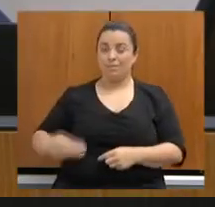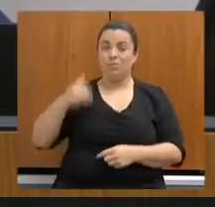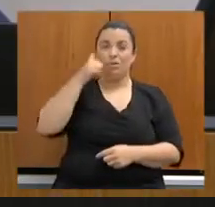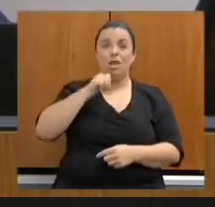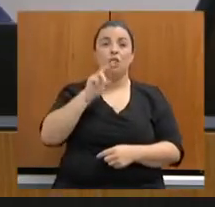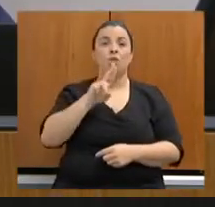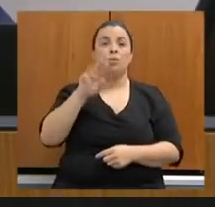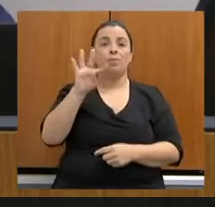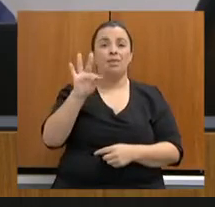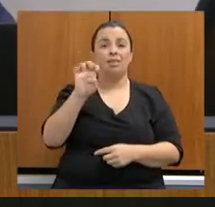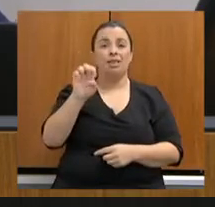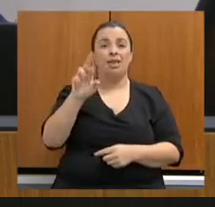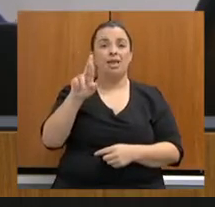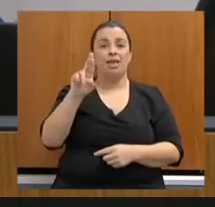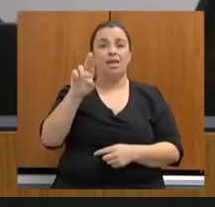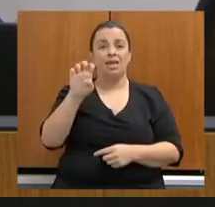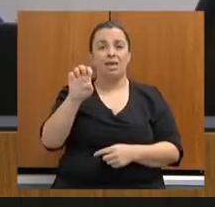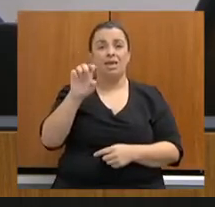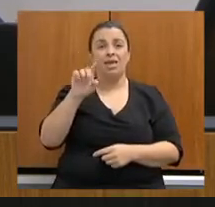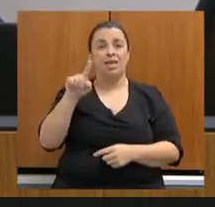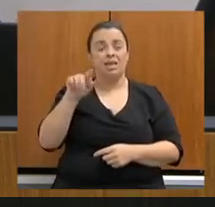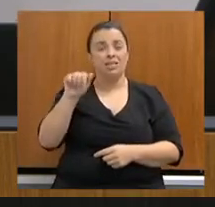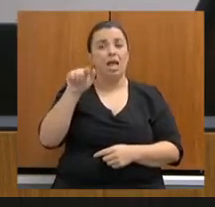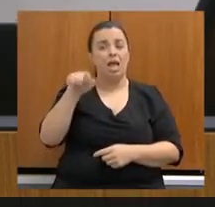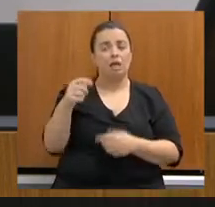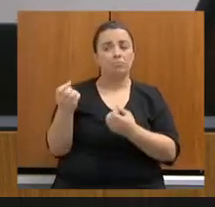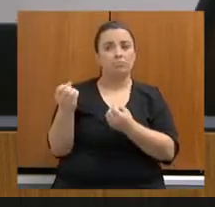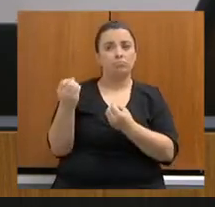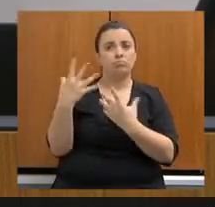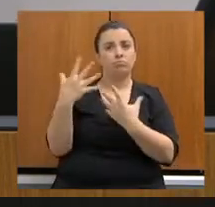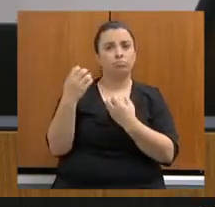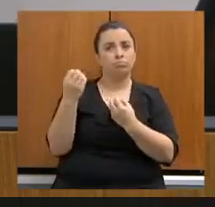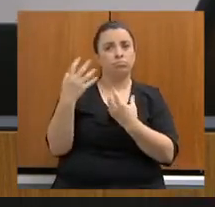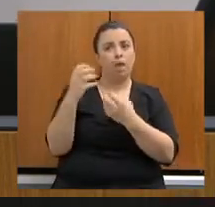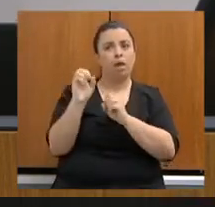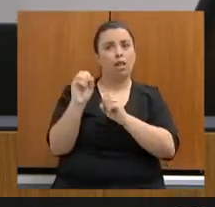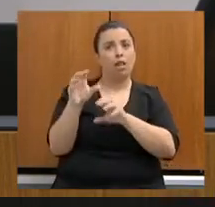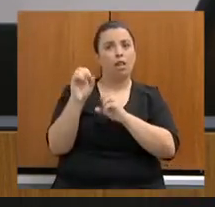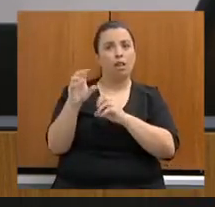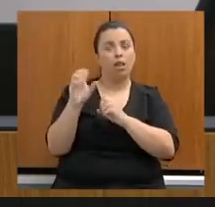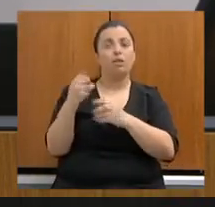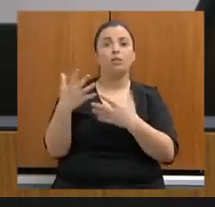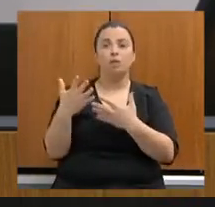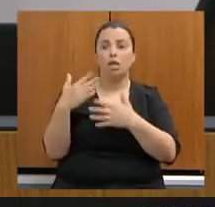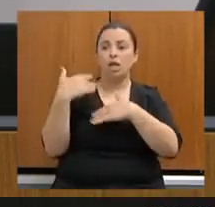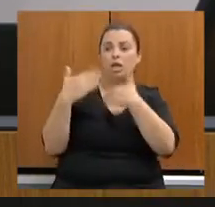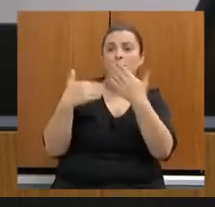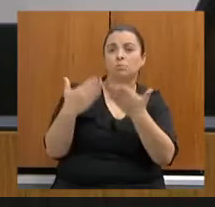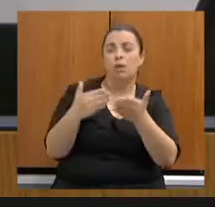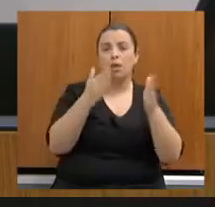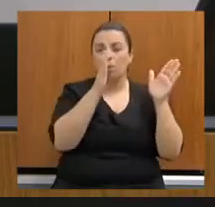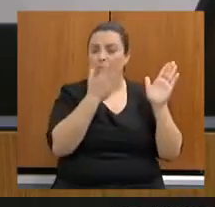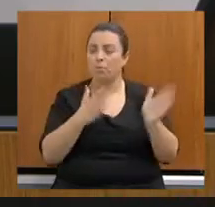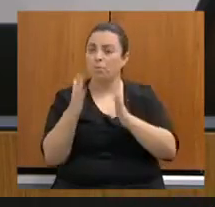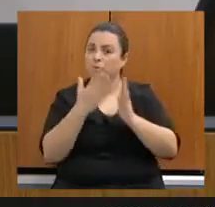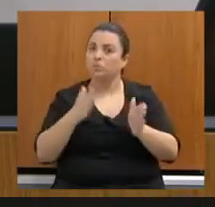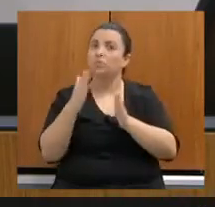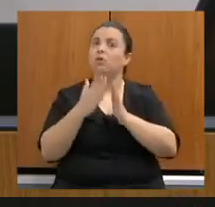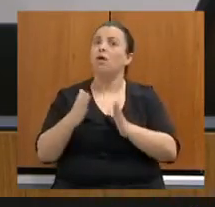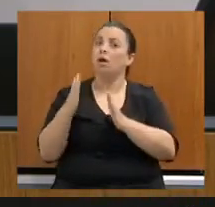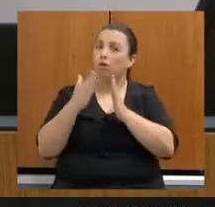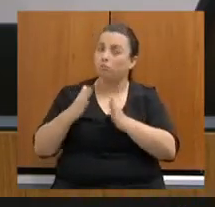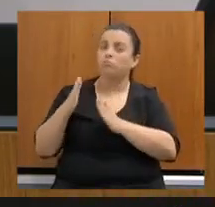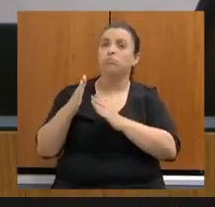tem dado aulas de crescimento é de produção e tem dado aulas